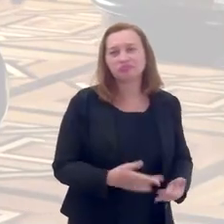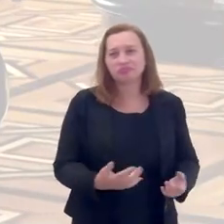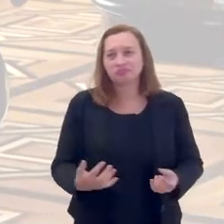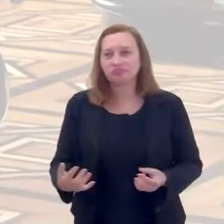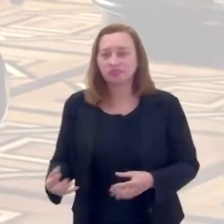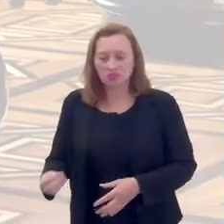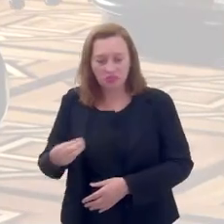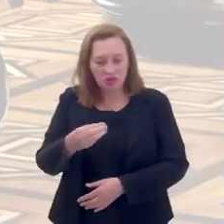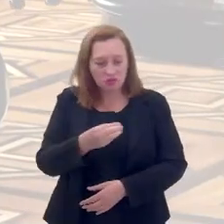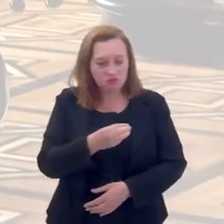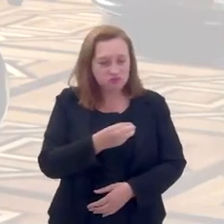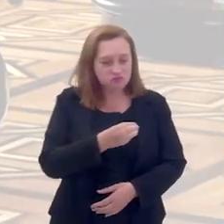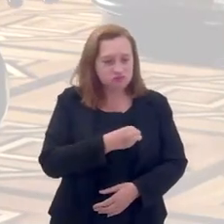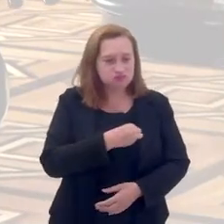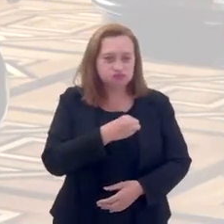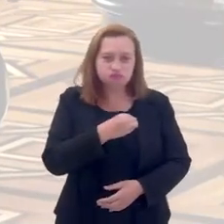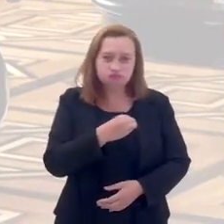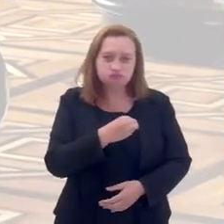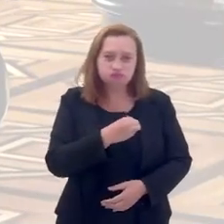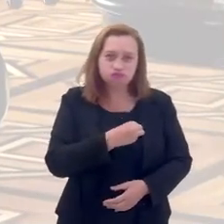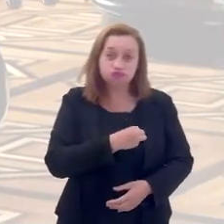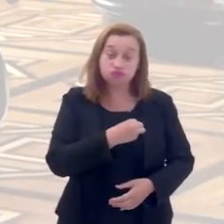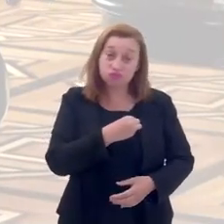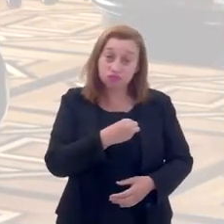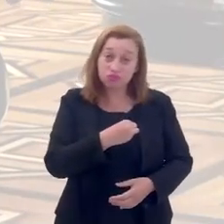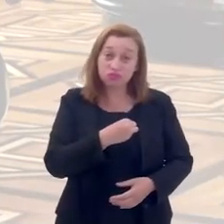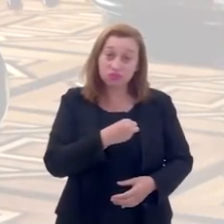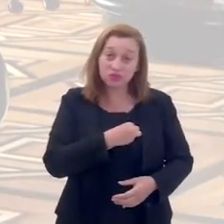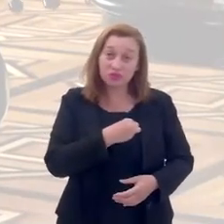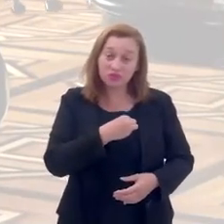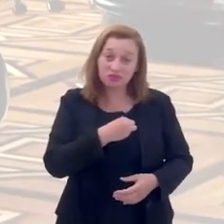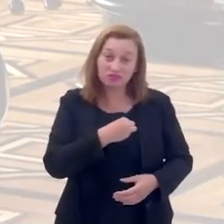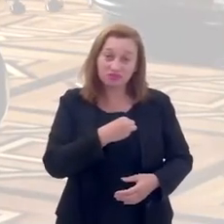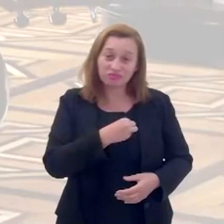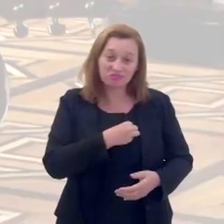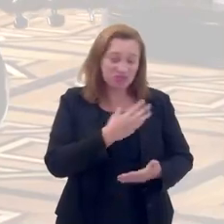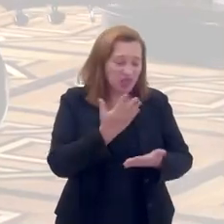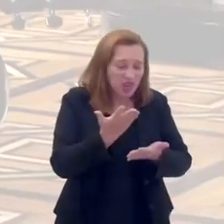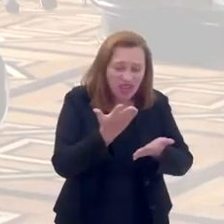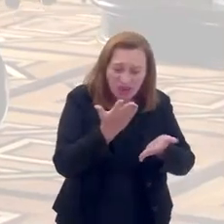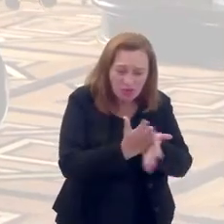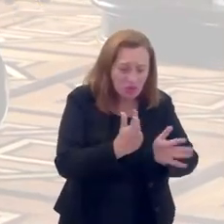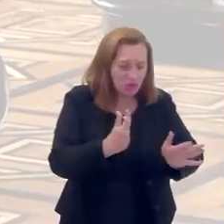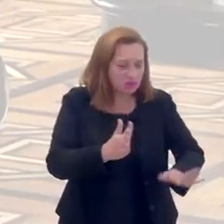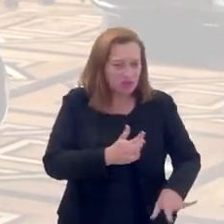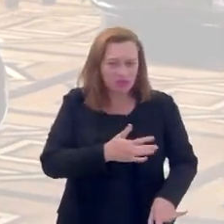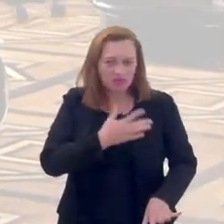e o pecado devastou o meu viver